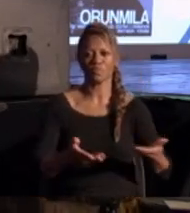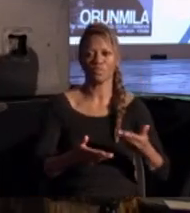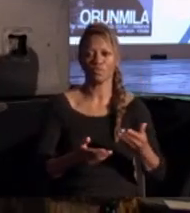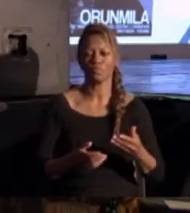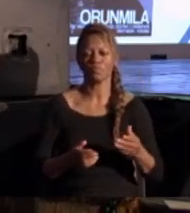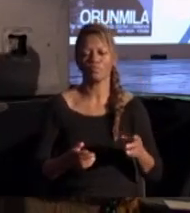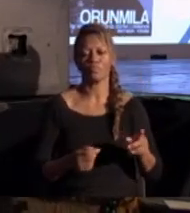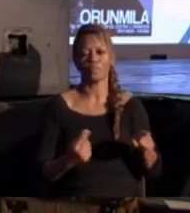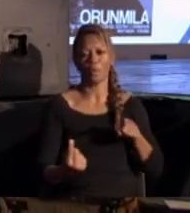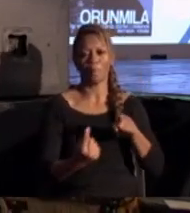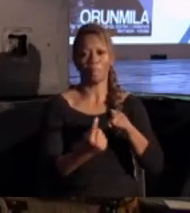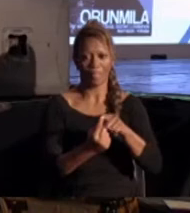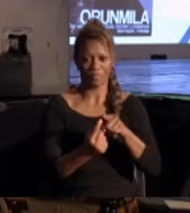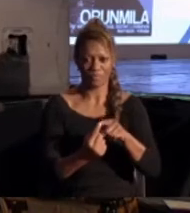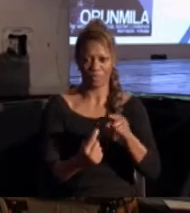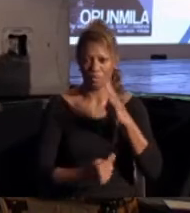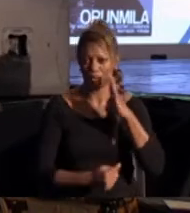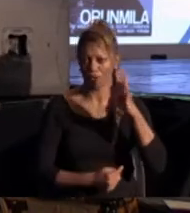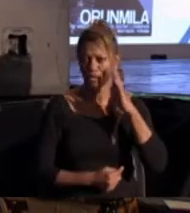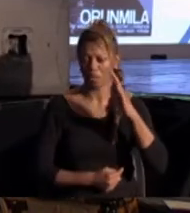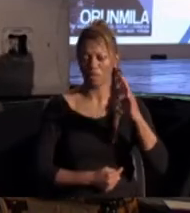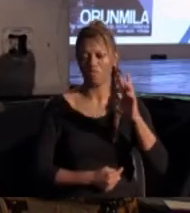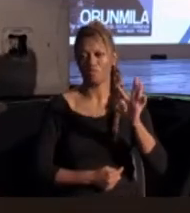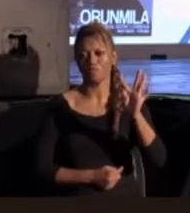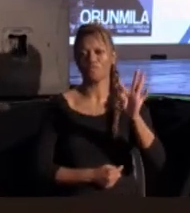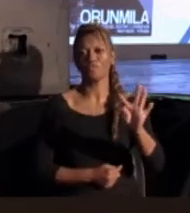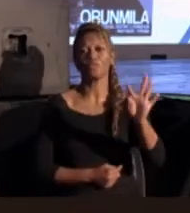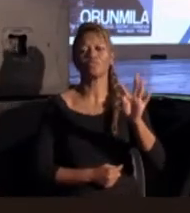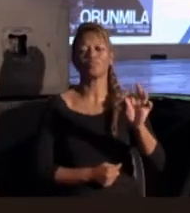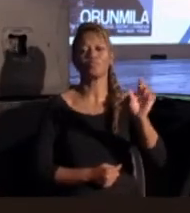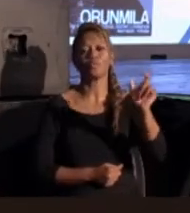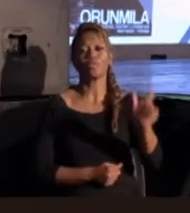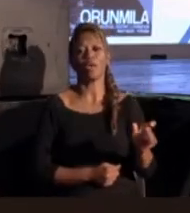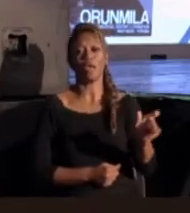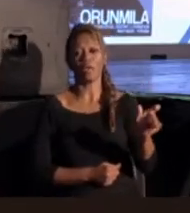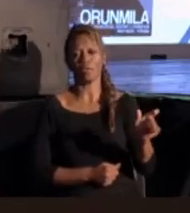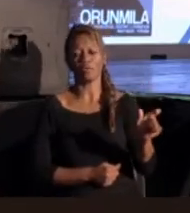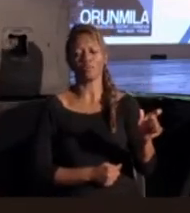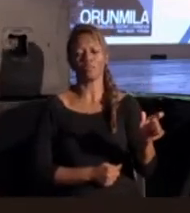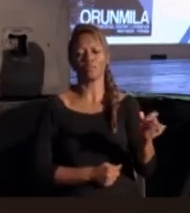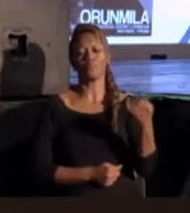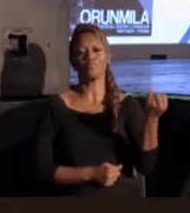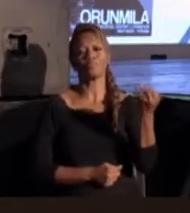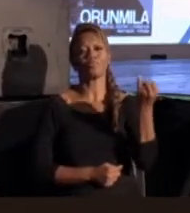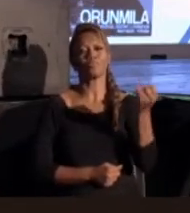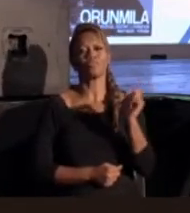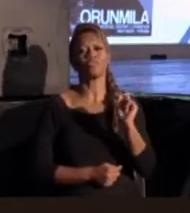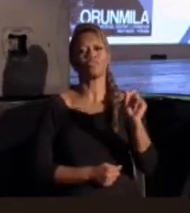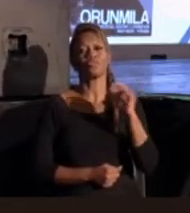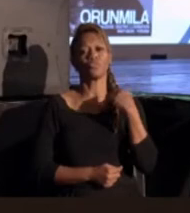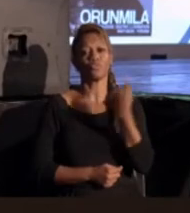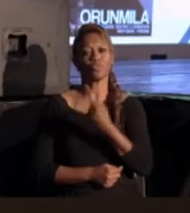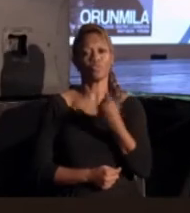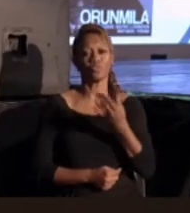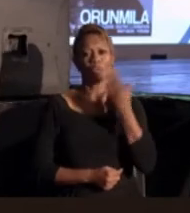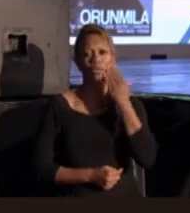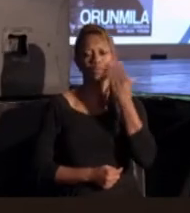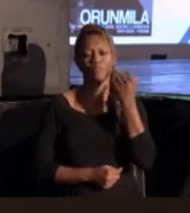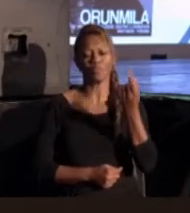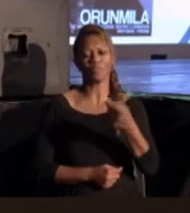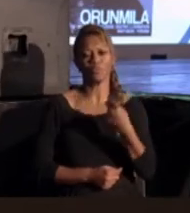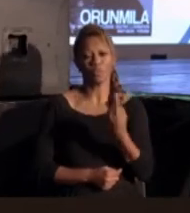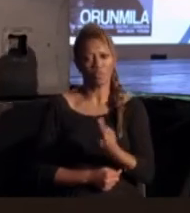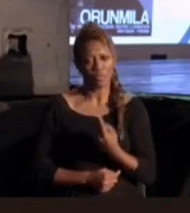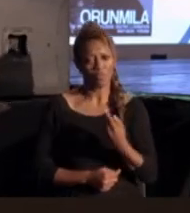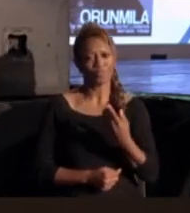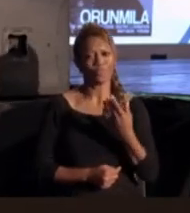tratar especificamente do filósofo Orumilá. O que o filósofo Orumilá tem de interessante para a gente compreender e que nos